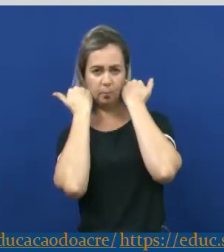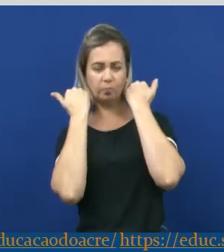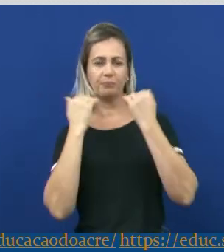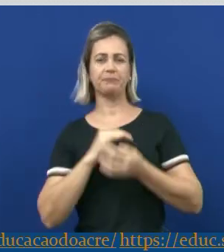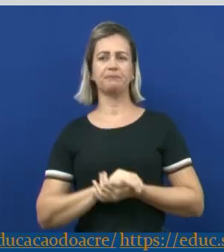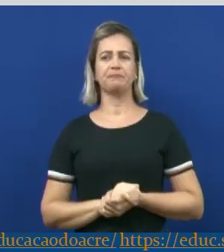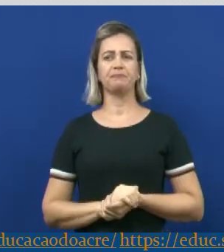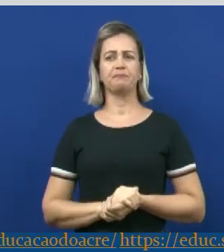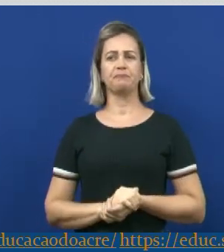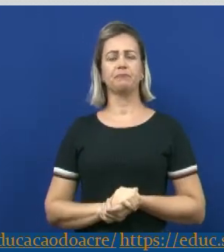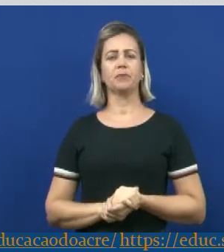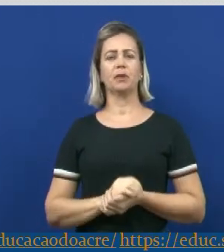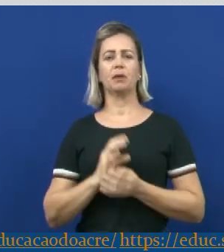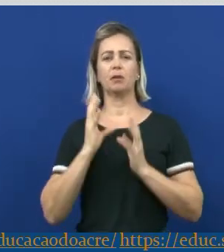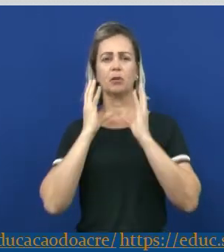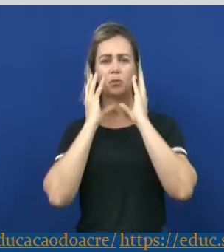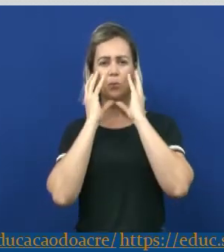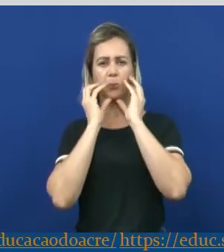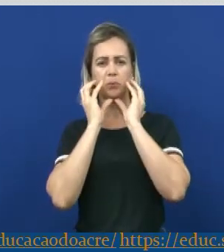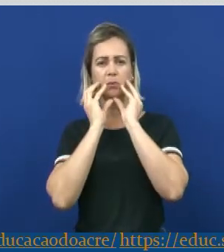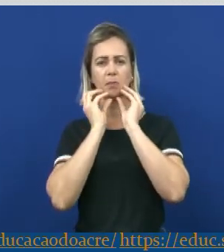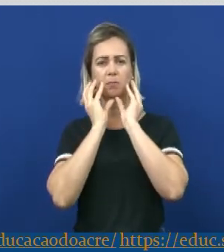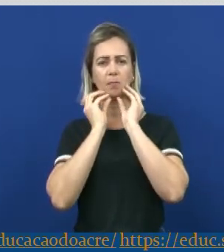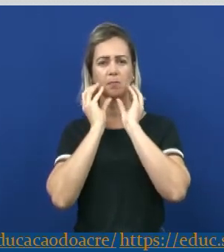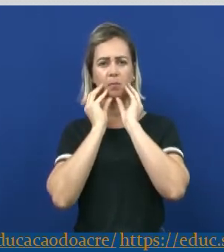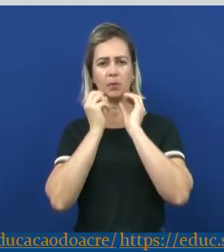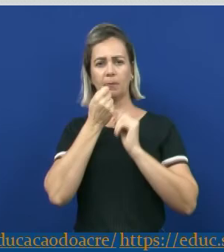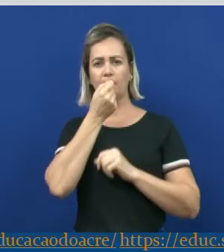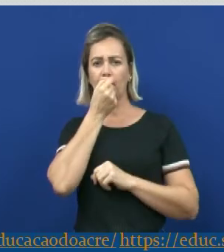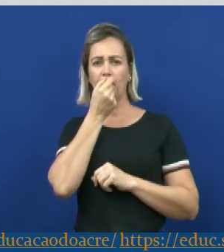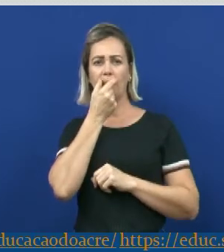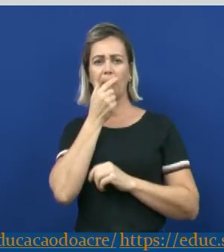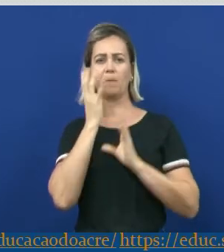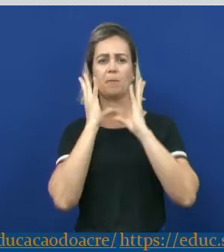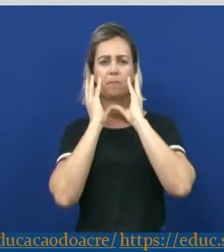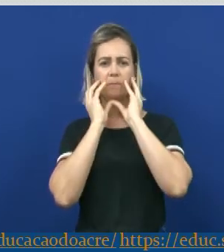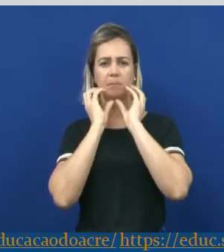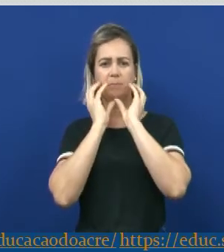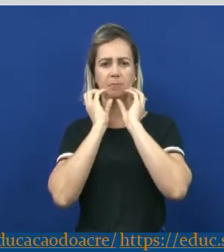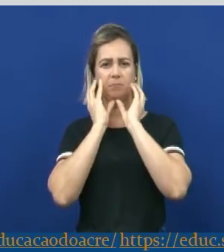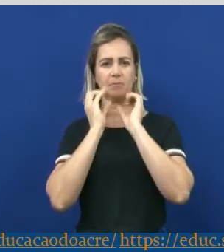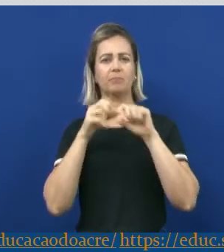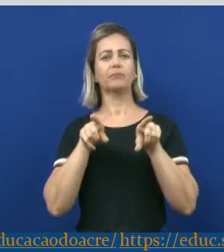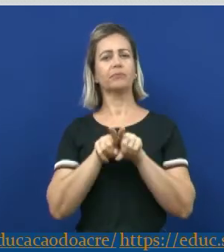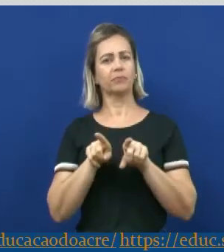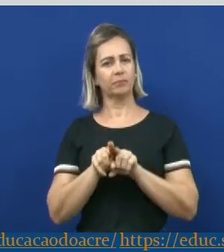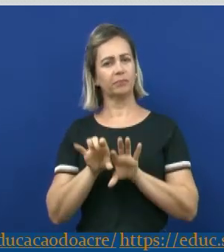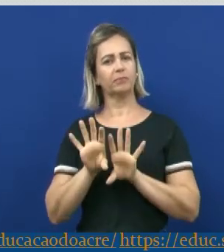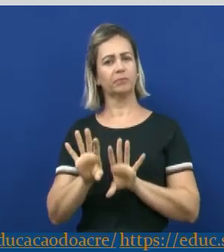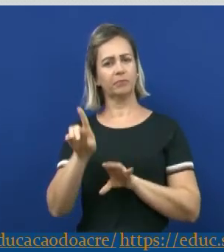lleva barba aí, ó. Aí podemos utilizar o verbo llevar também para a descrição física, ó. Lleva barba.